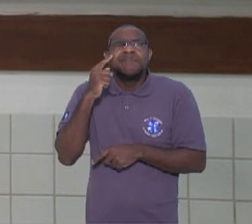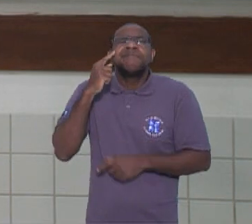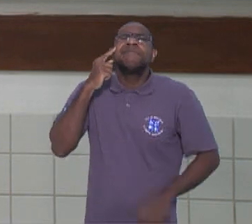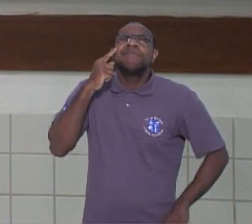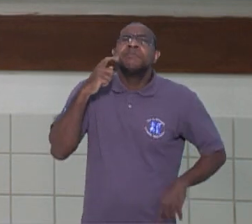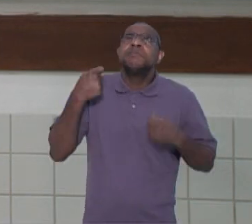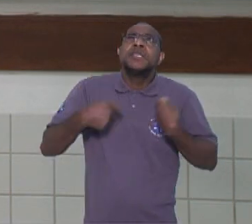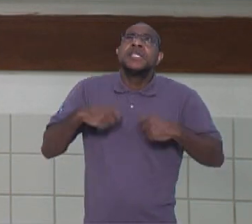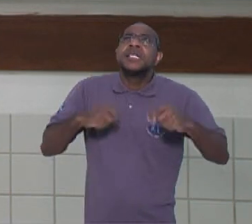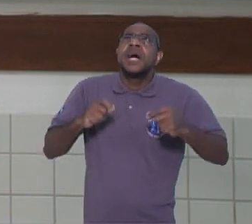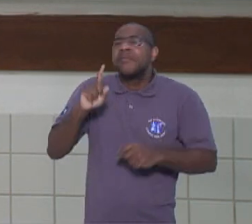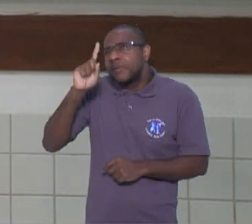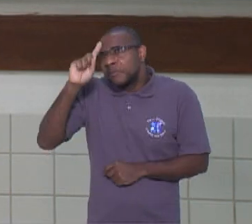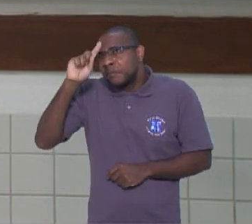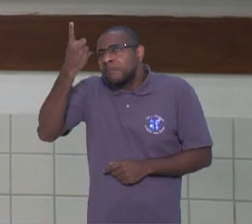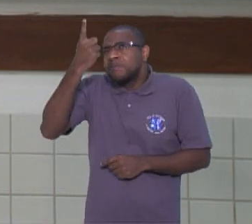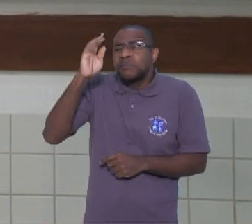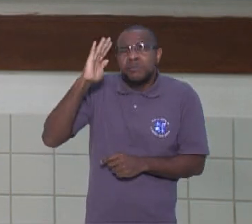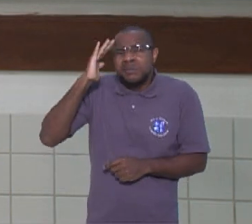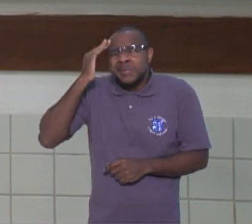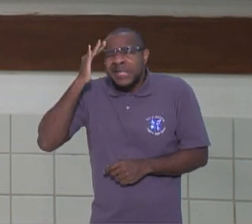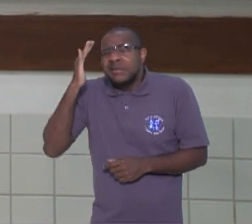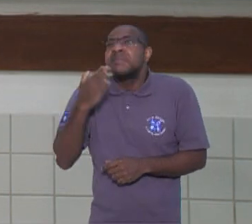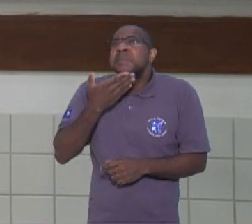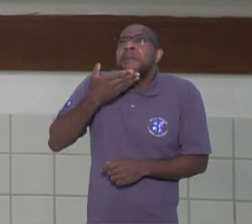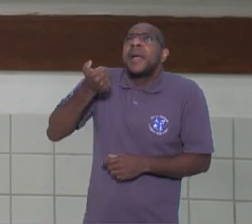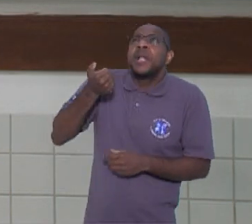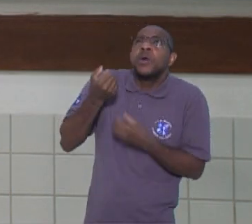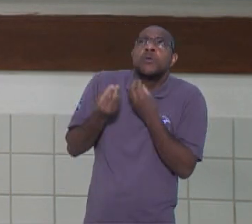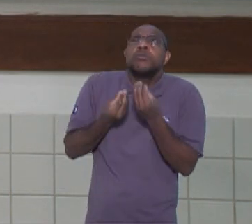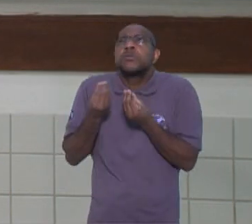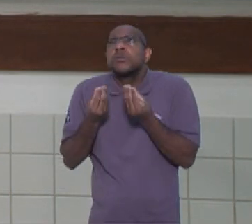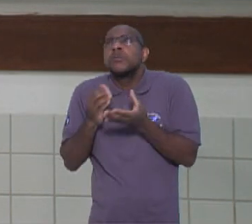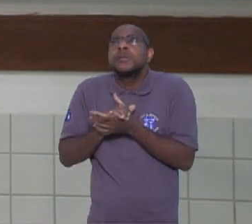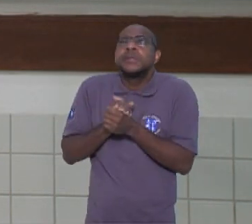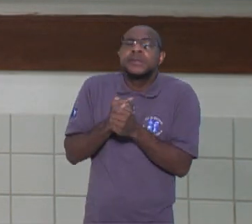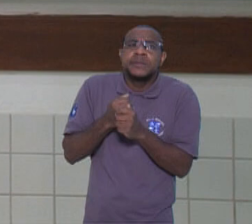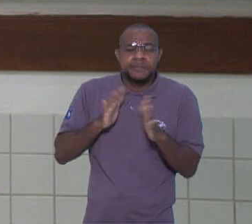dimensão melhor, um entendimento melhor com isso. Mas veja só.